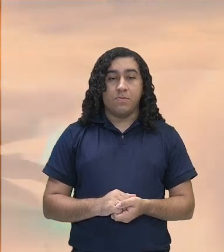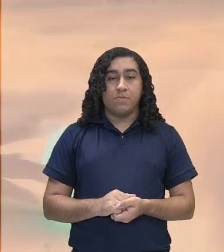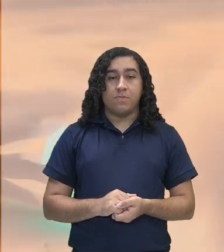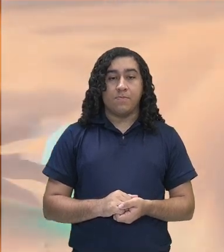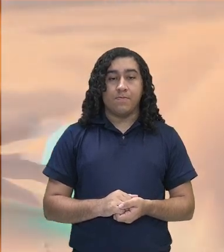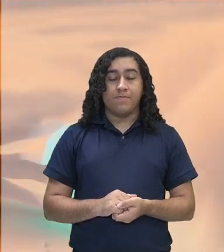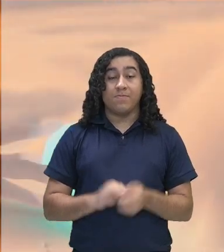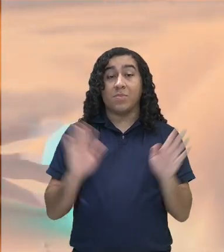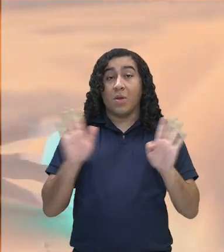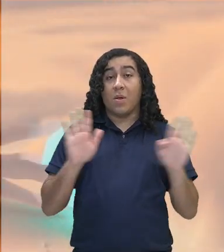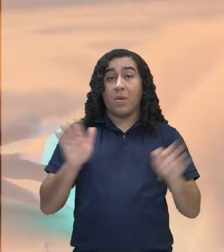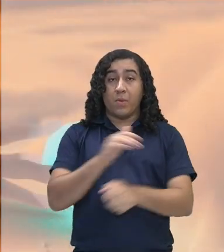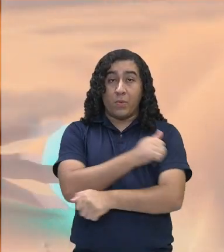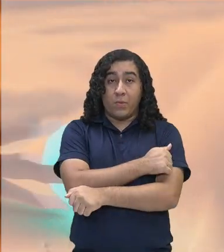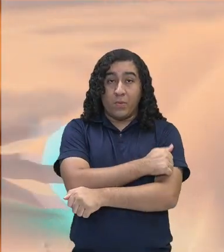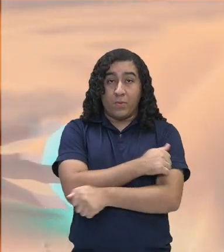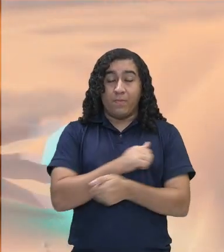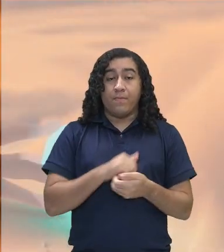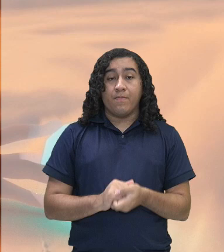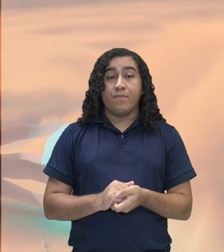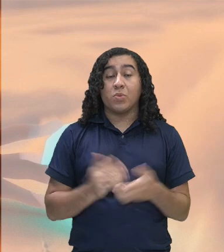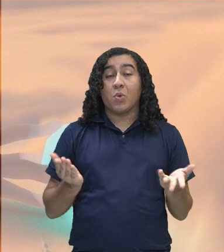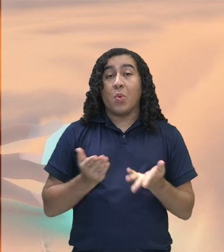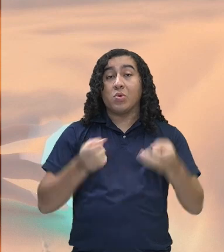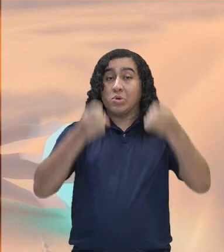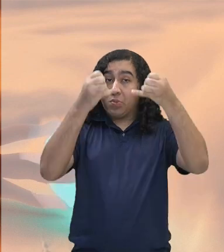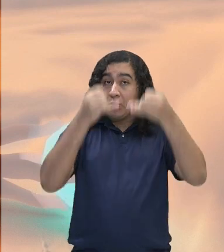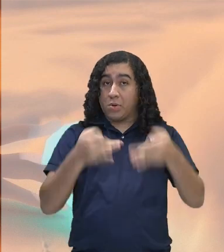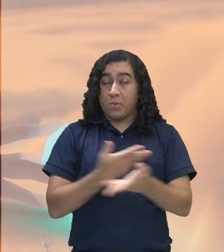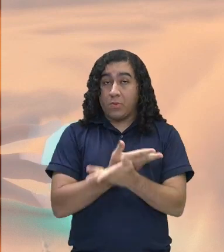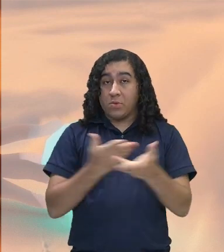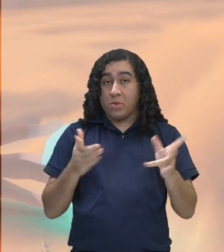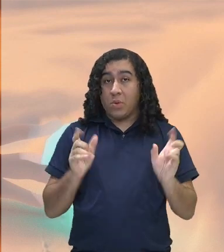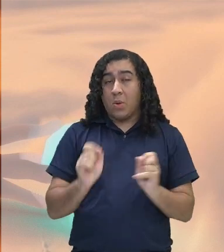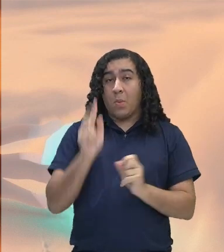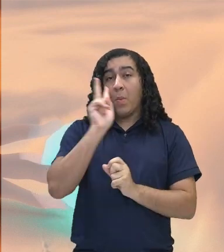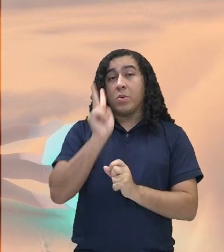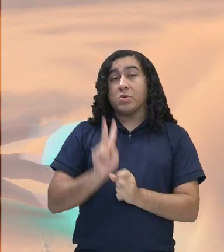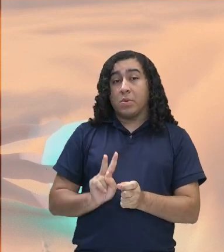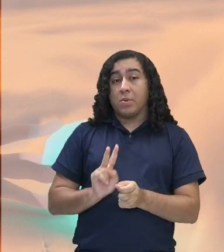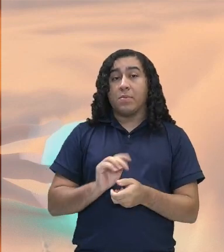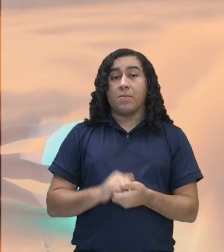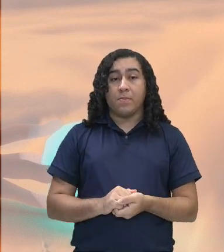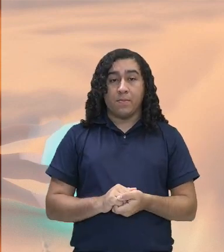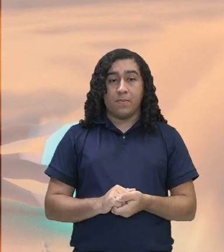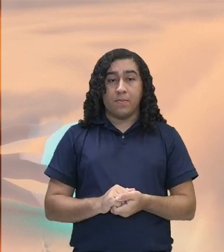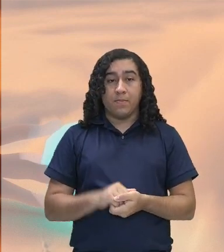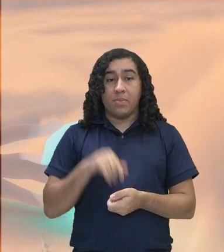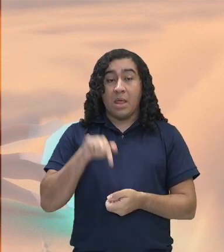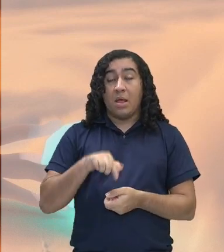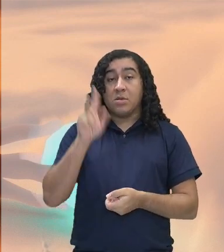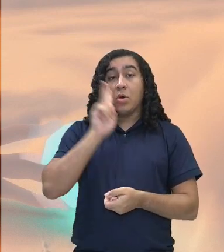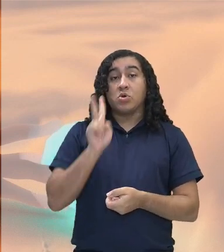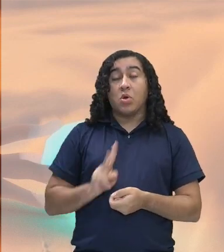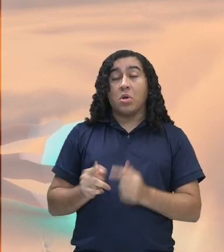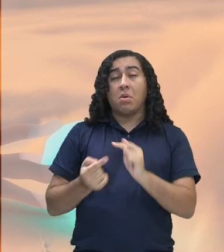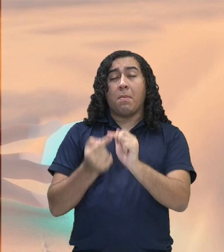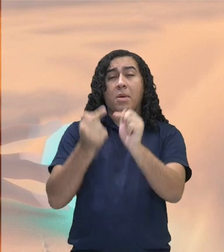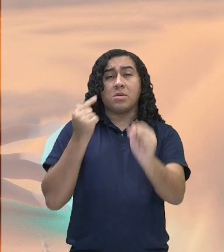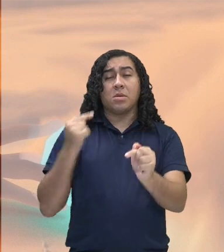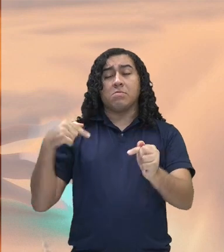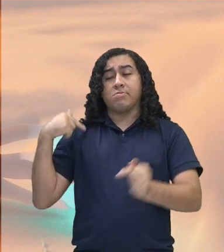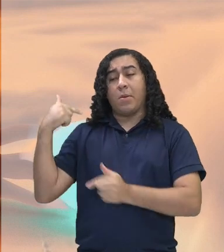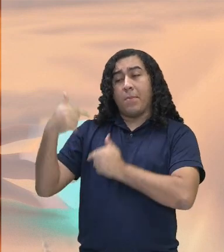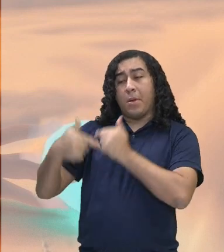Olá, alunos! Hoje vou contar para vocês uma história. Esta história foi contada de geração